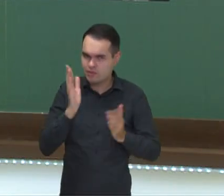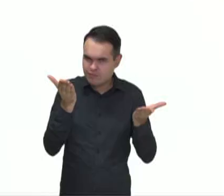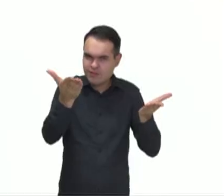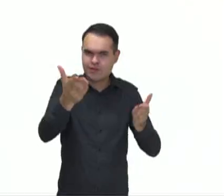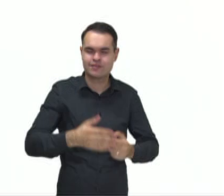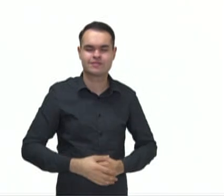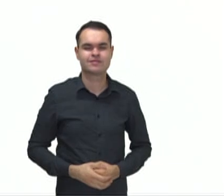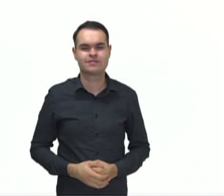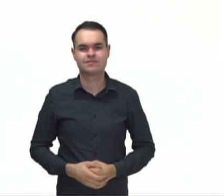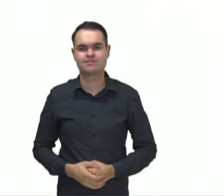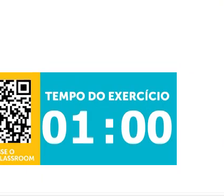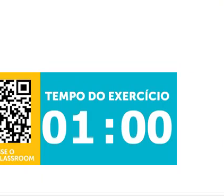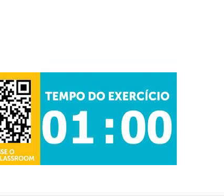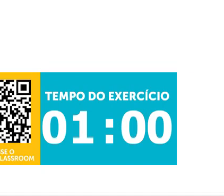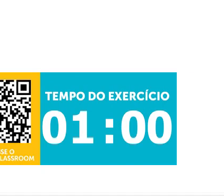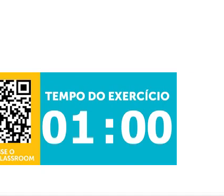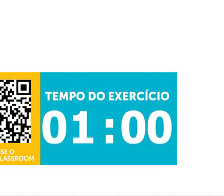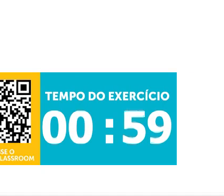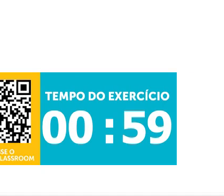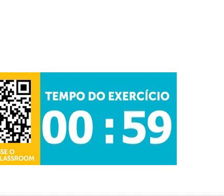responda.